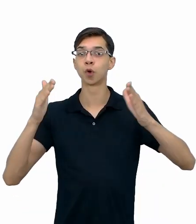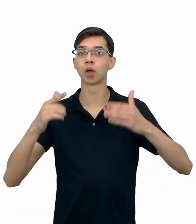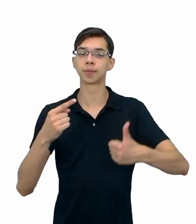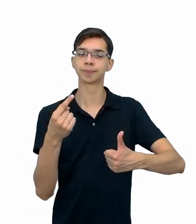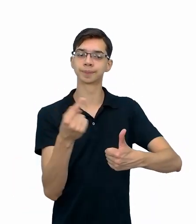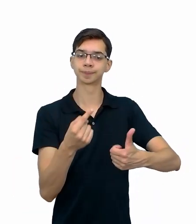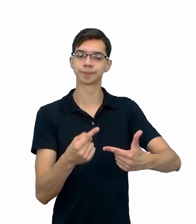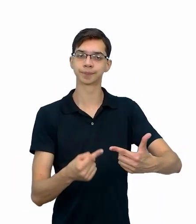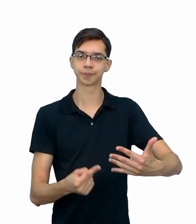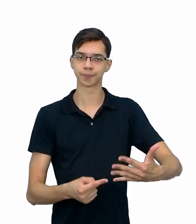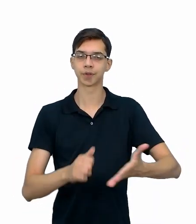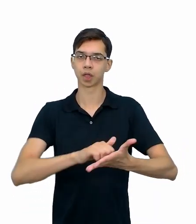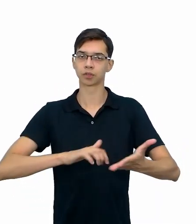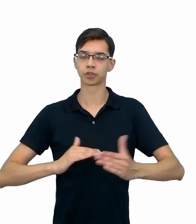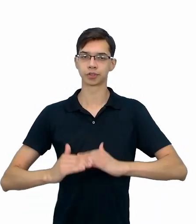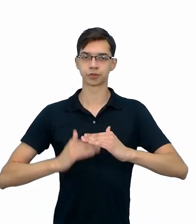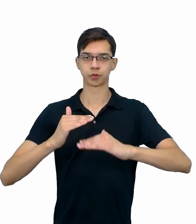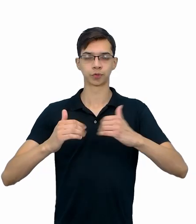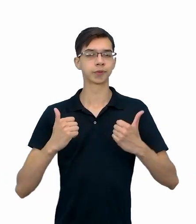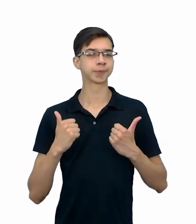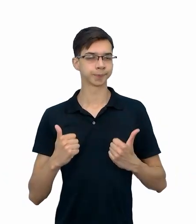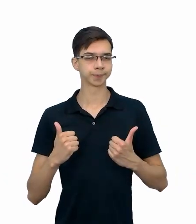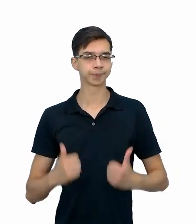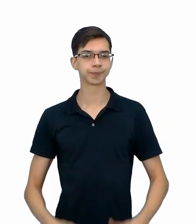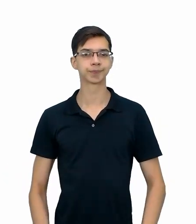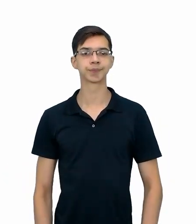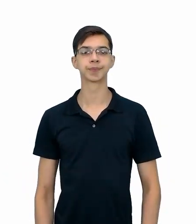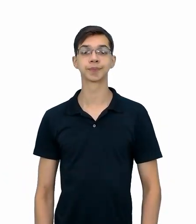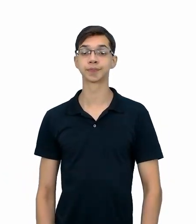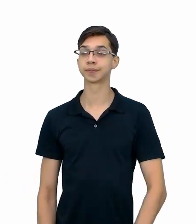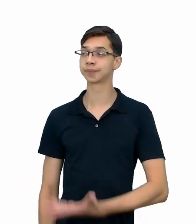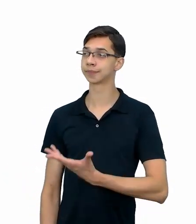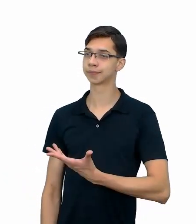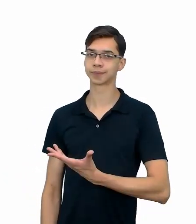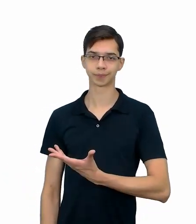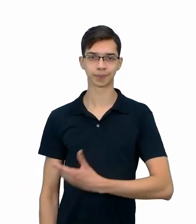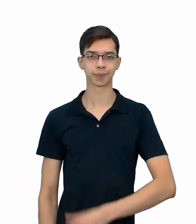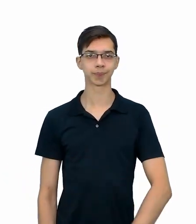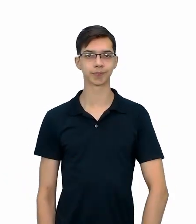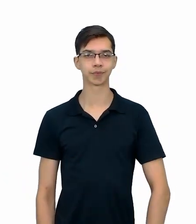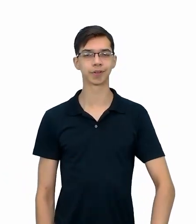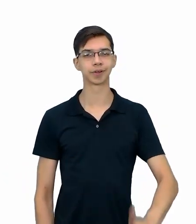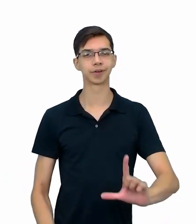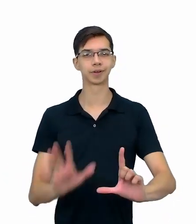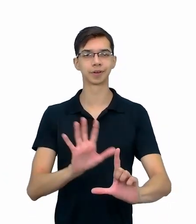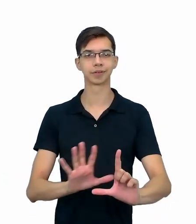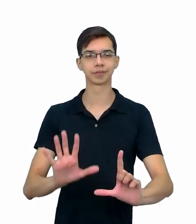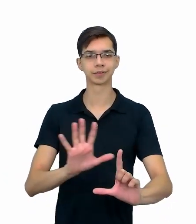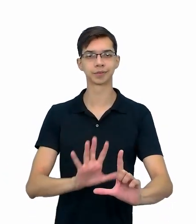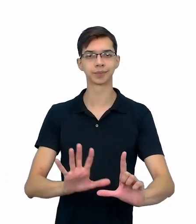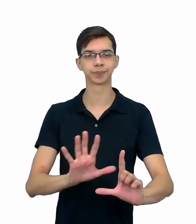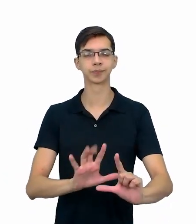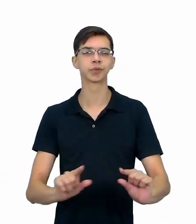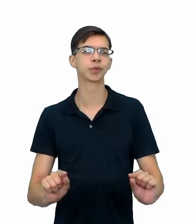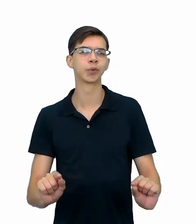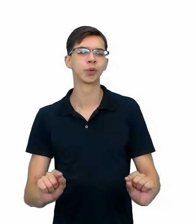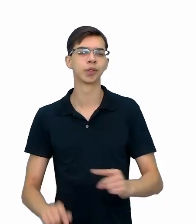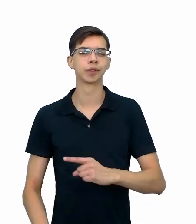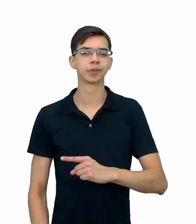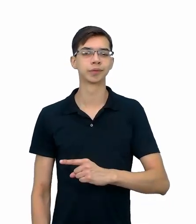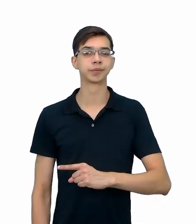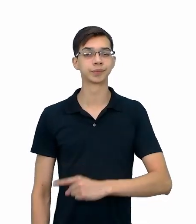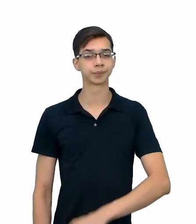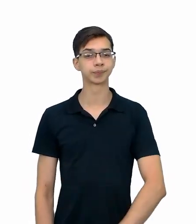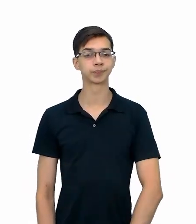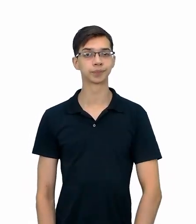desenvolvimento das atividades, tá? No nosso próximo slide, a gente tem aqui, então, uma colocação